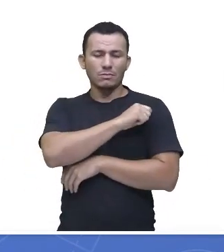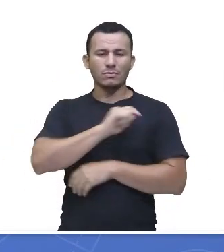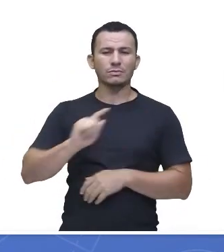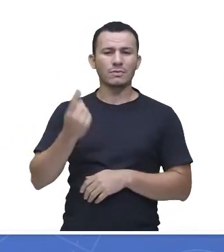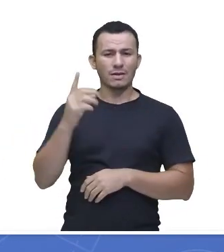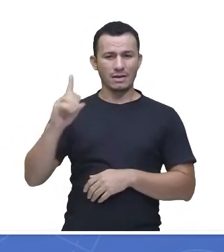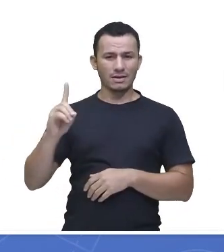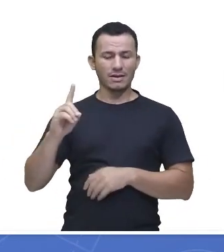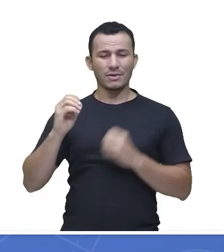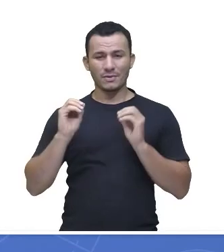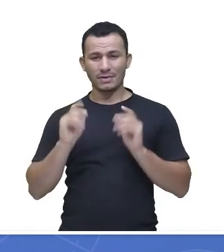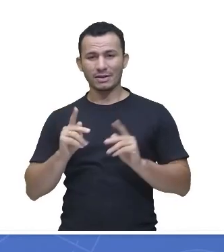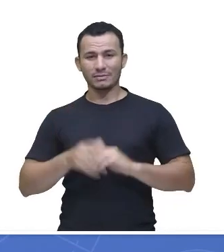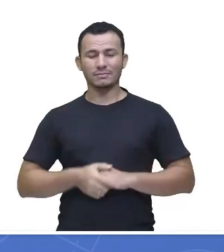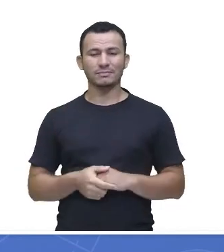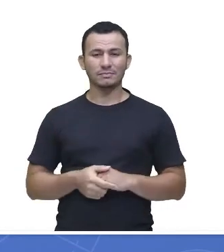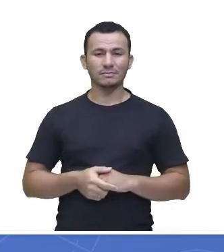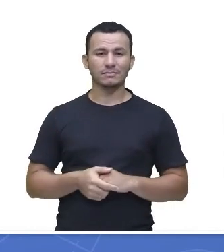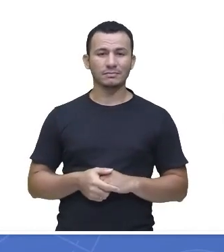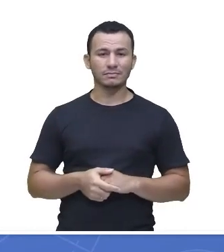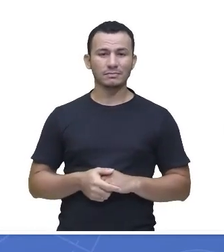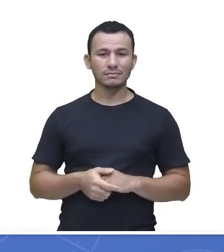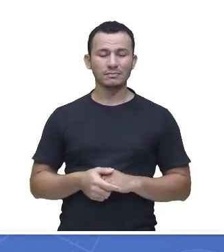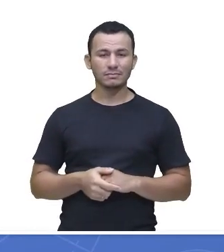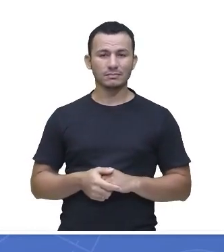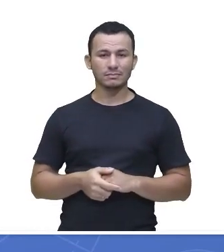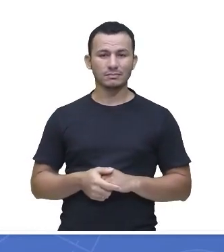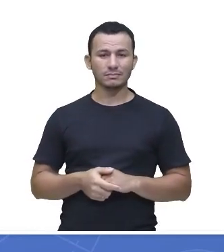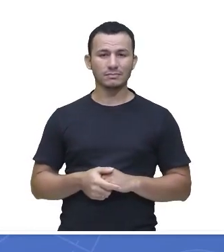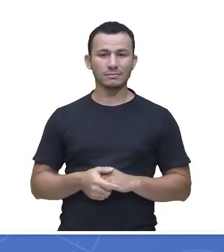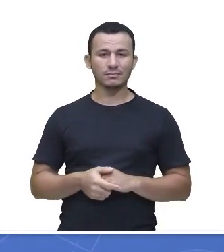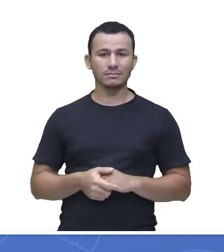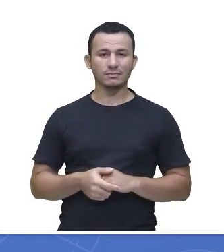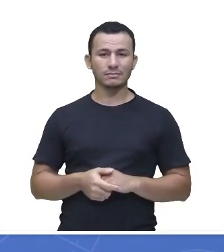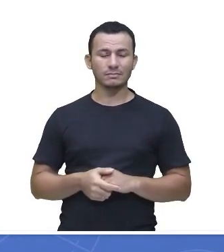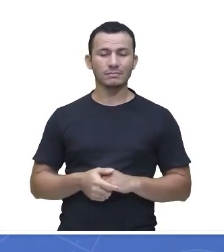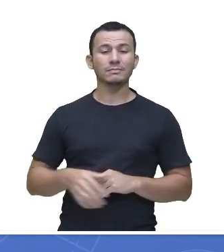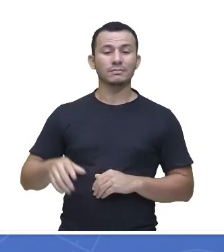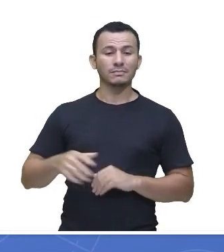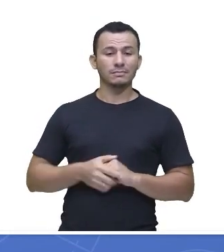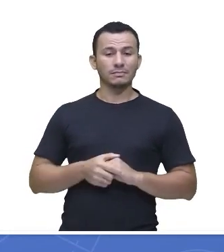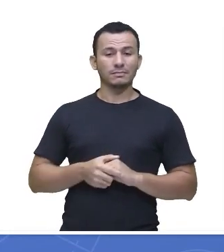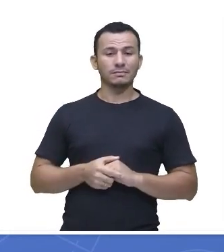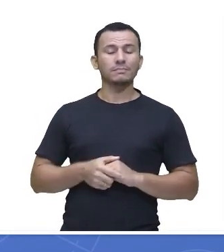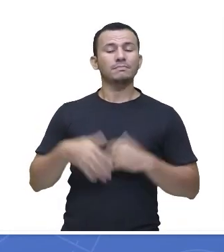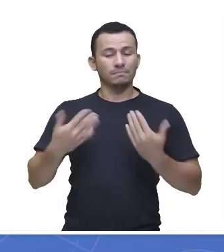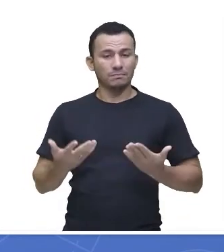B. Ok, gente? A nossa... Então, vou marcar aqui, alternativa B para você.